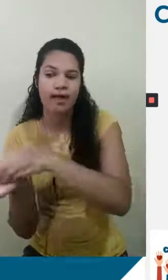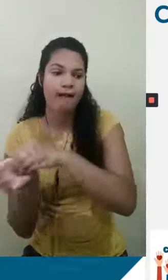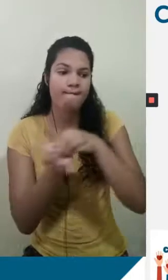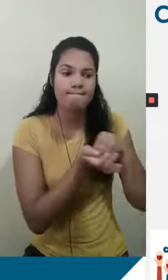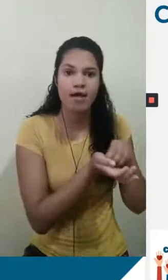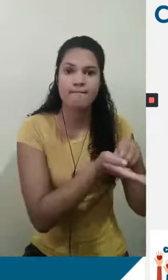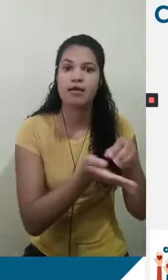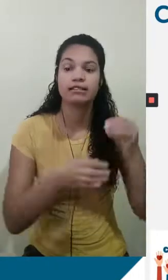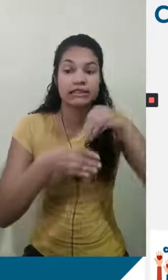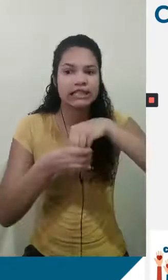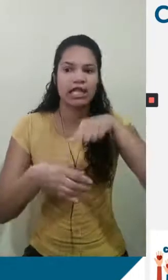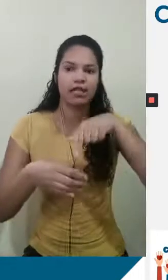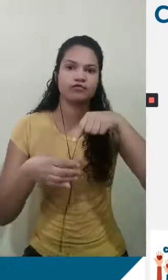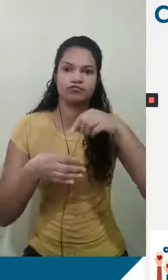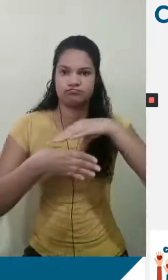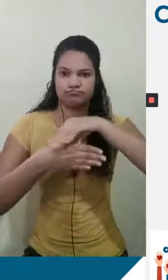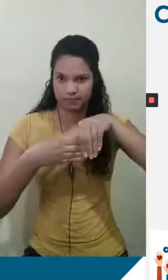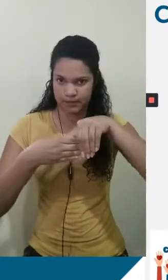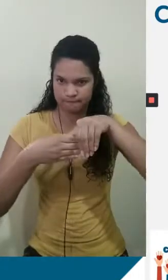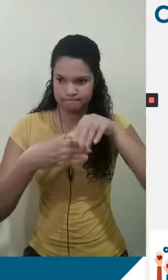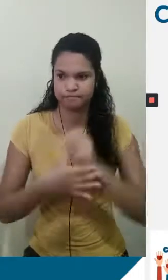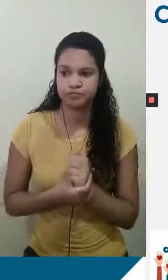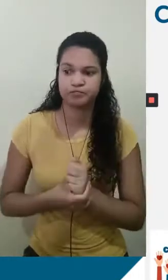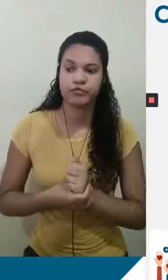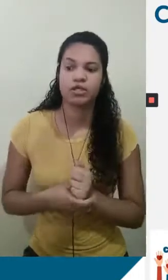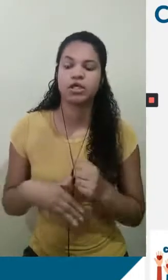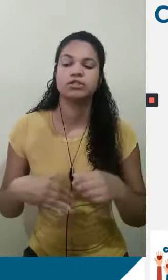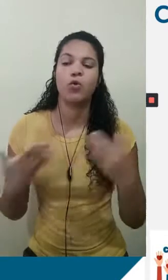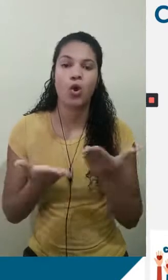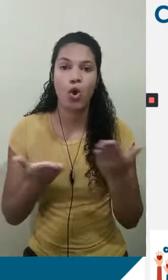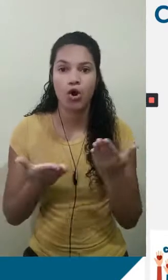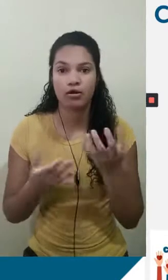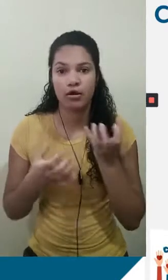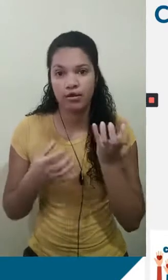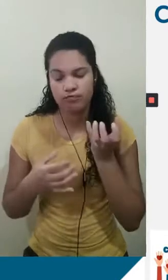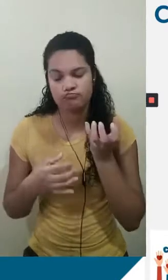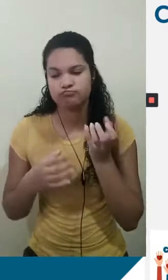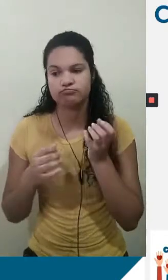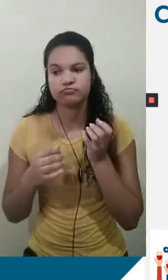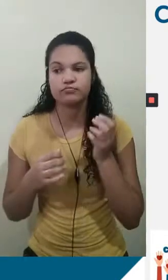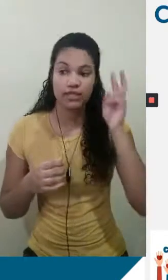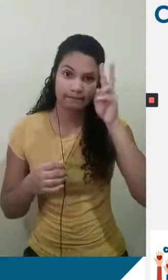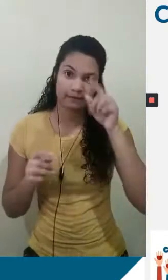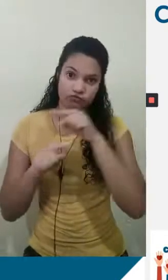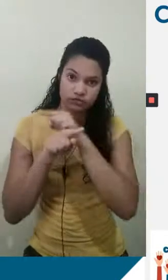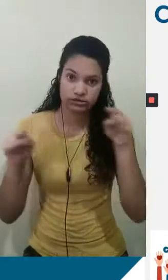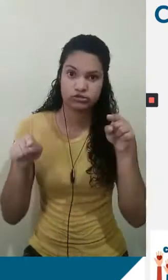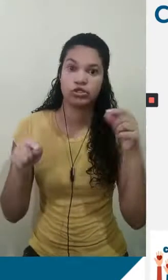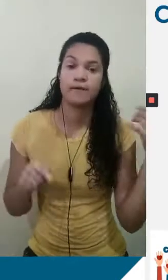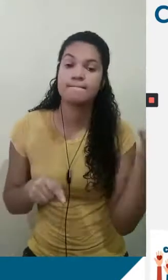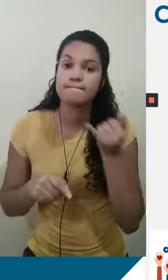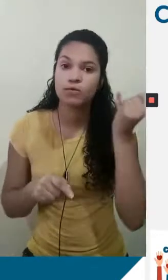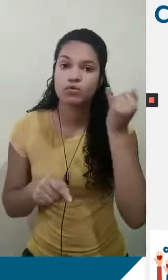de acompanhamento de conteúdos escritos do material didático disponível. Leiam esses